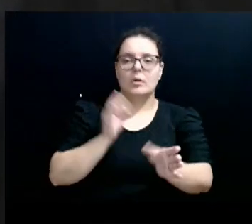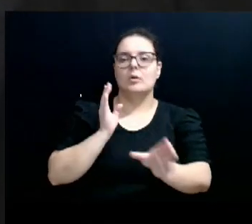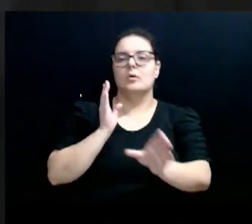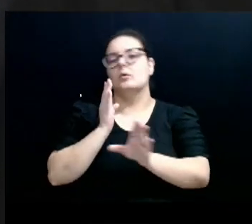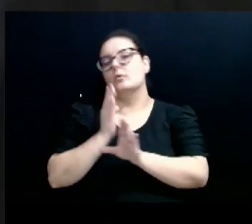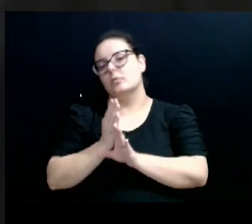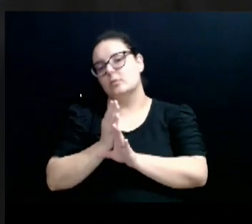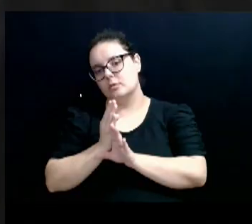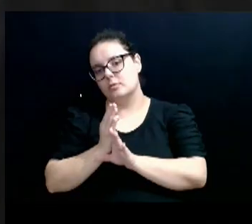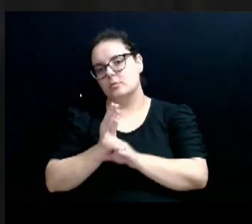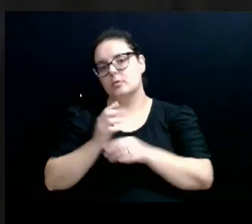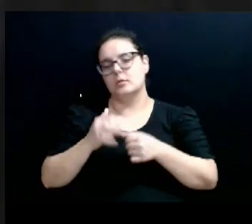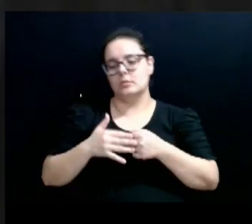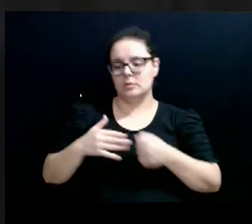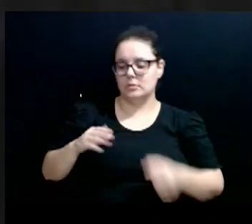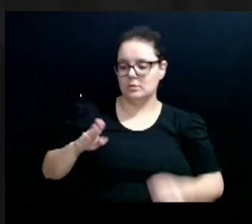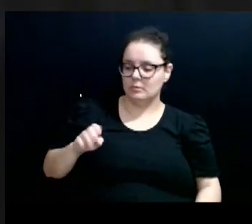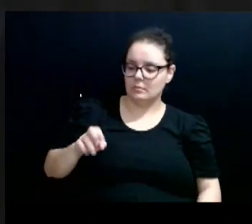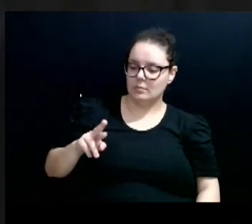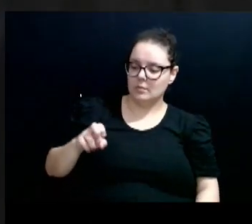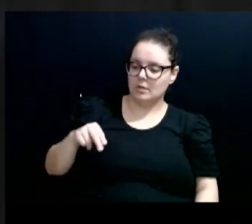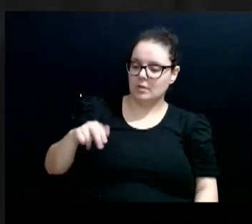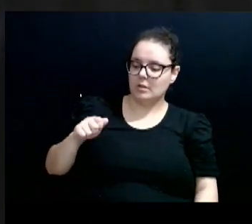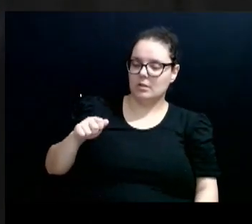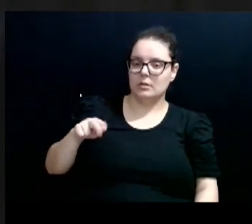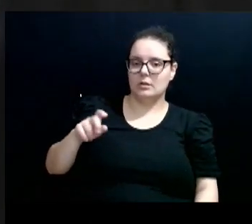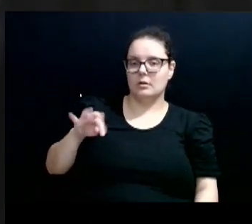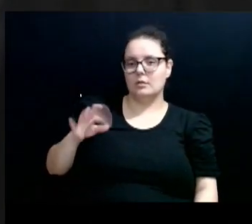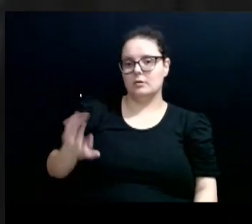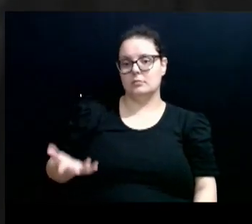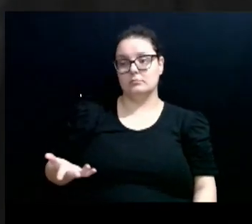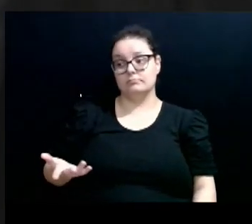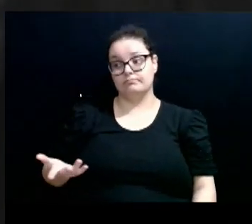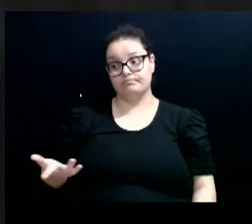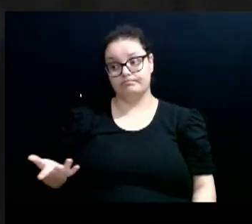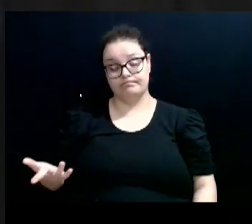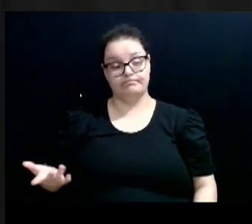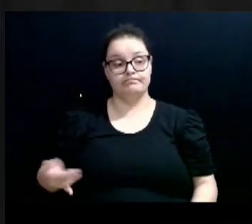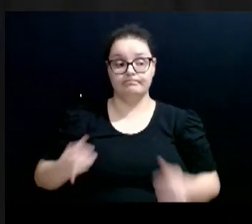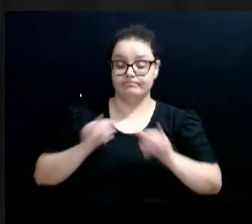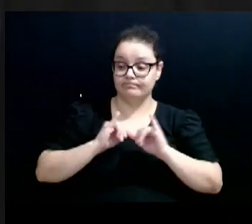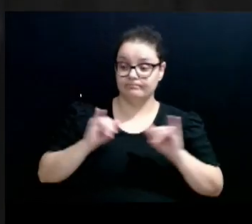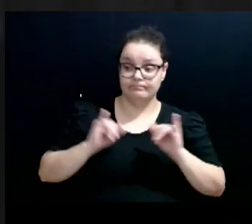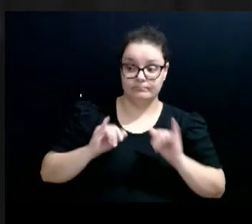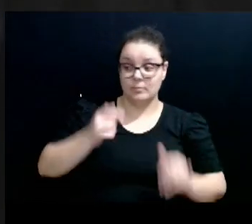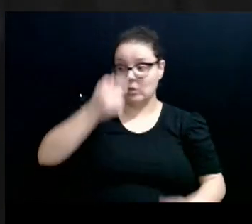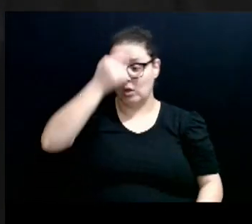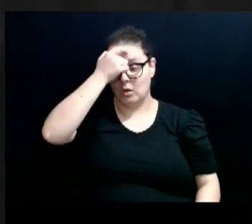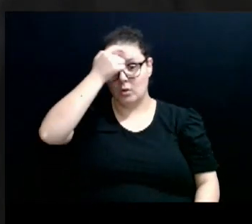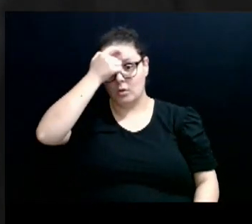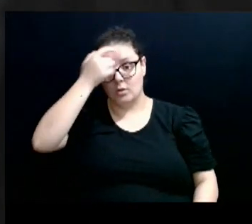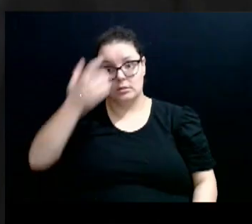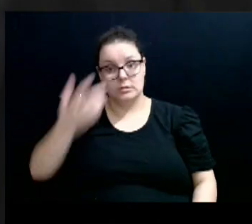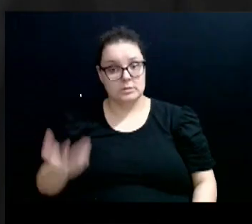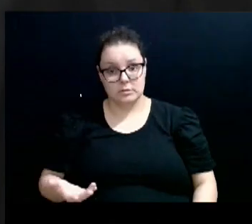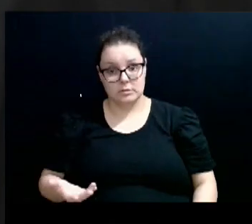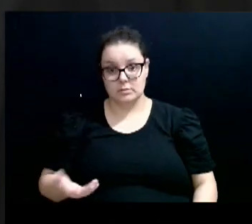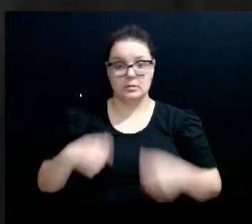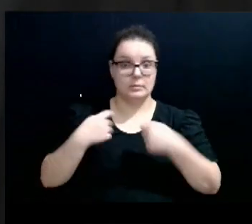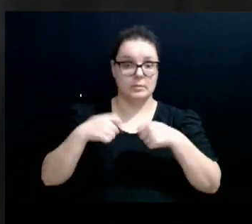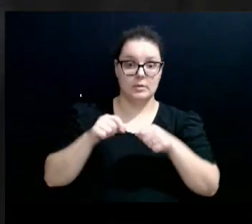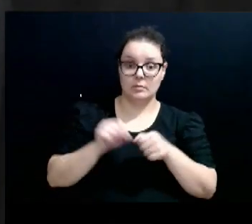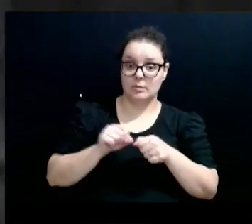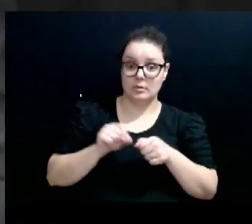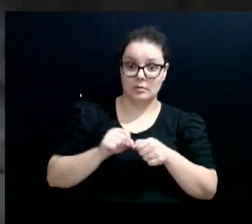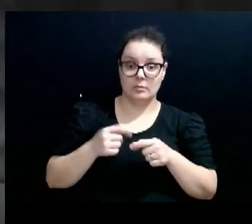síndrome, e que eu falei, nós precisamos fazer uma campanha de conscientização, porque eu não